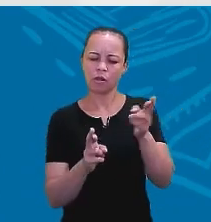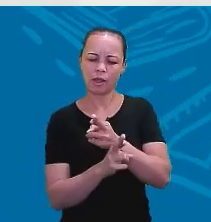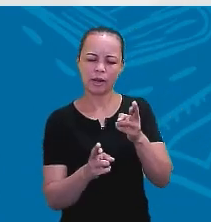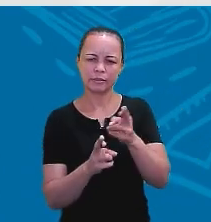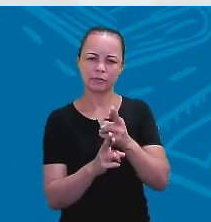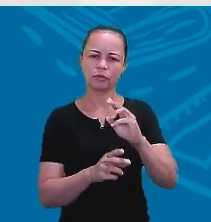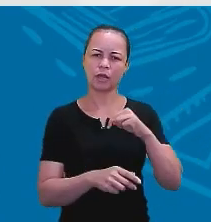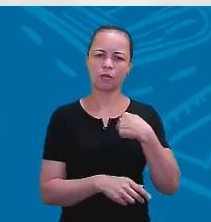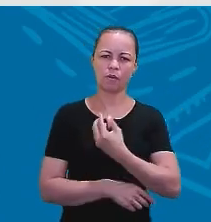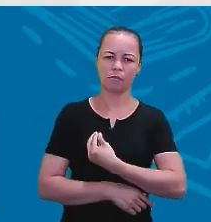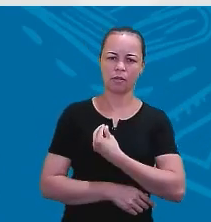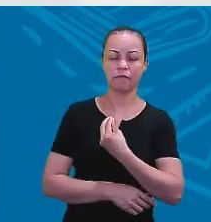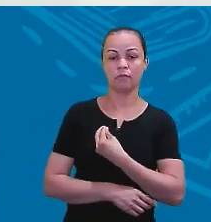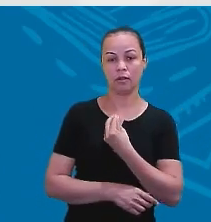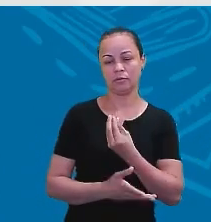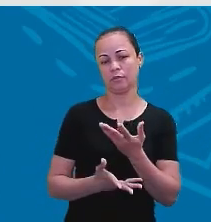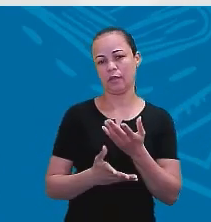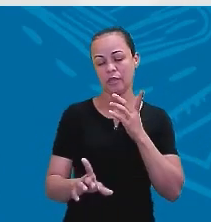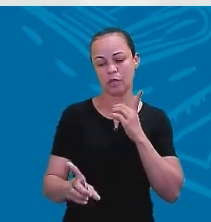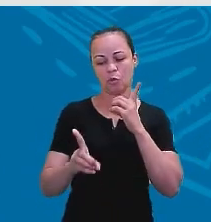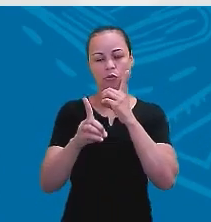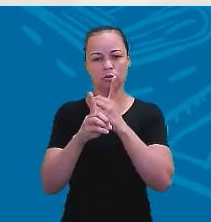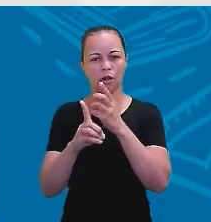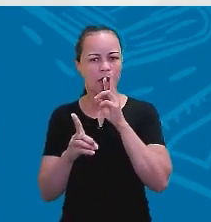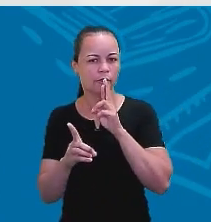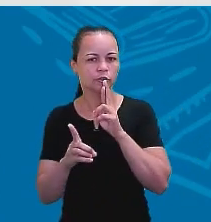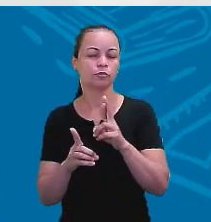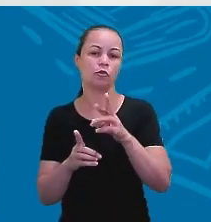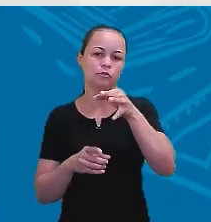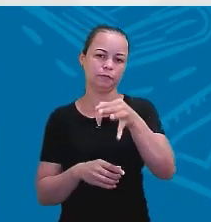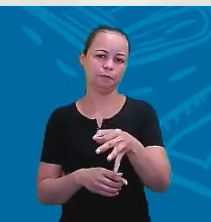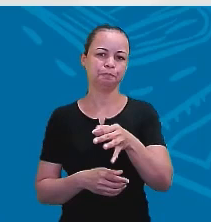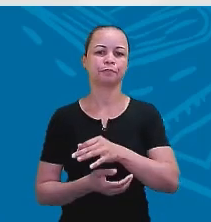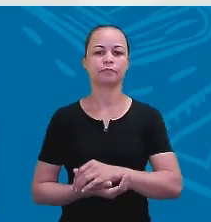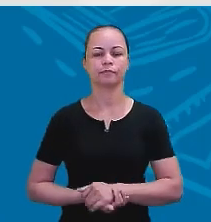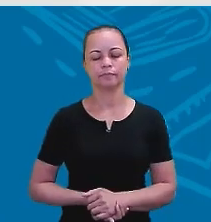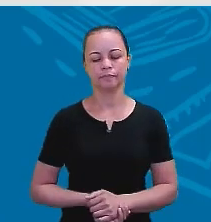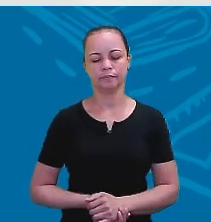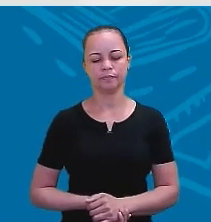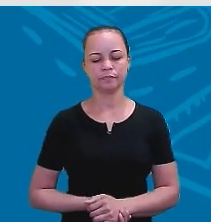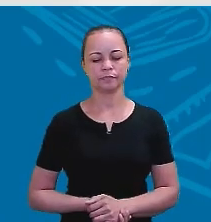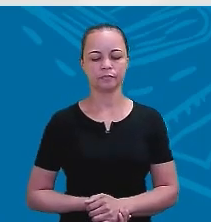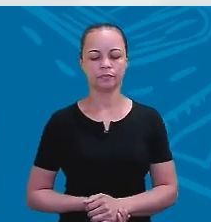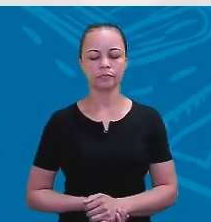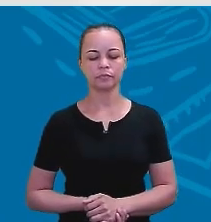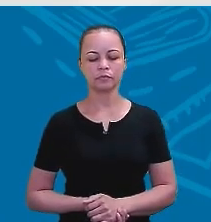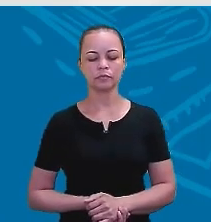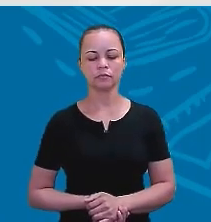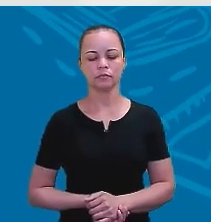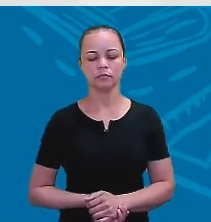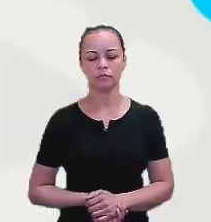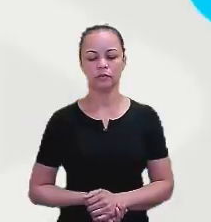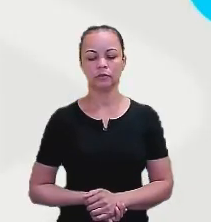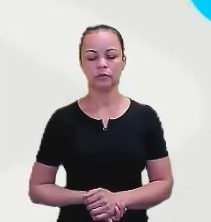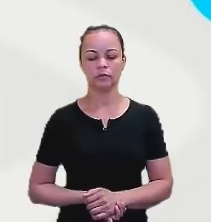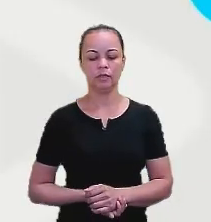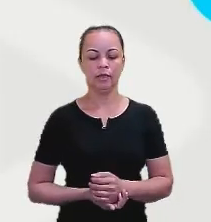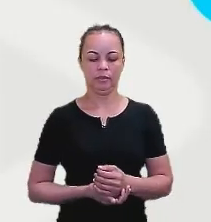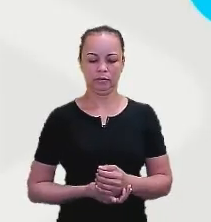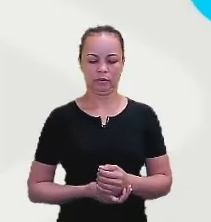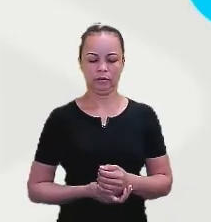minha vivência e vou ali encontrar a resposta adequada. Então, ó, como realizar uma